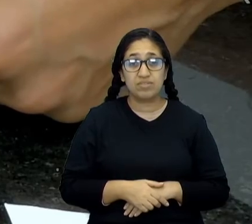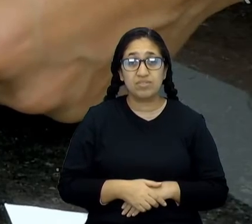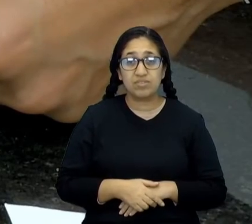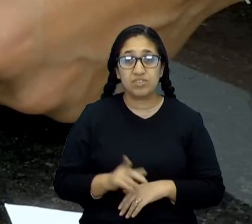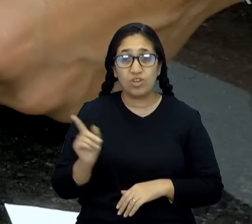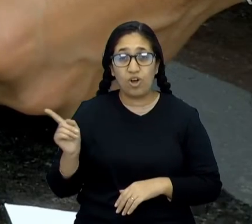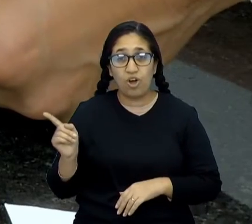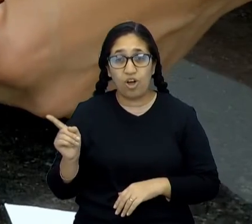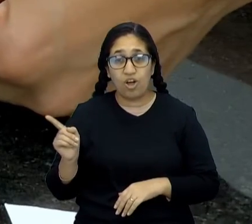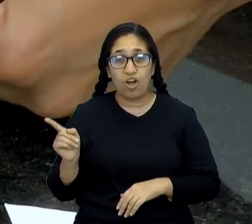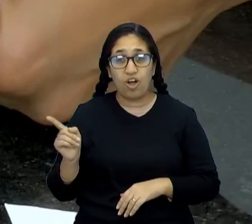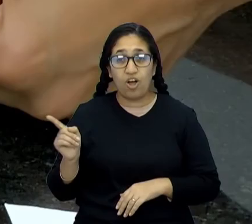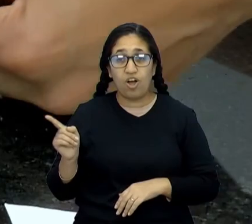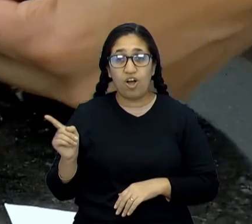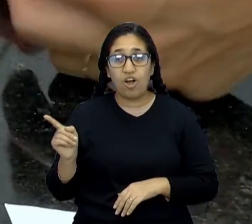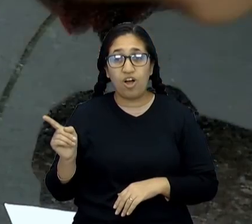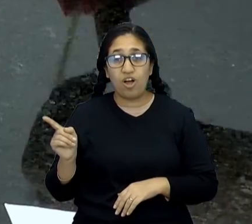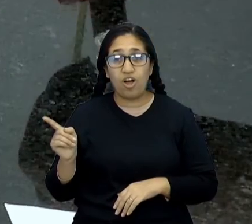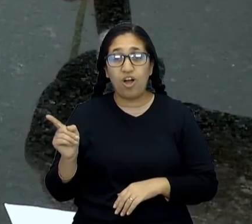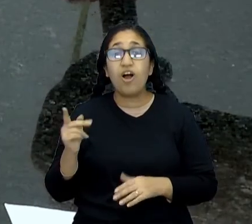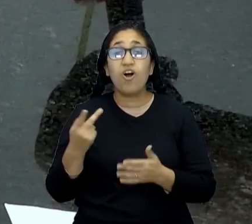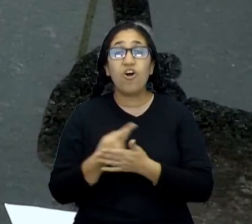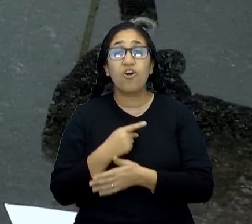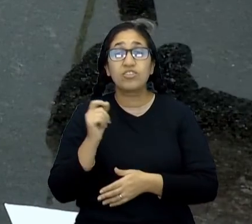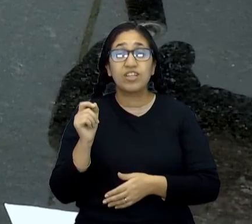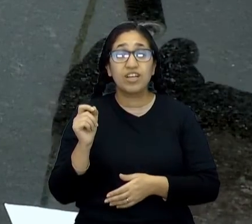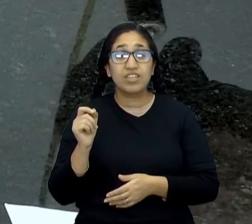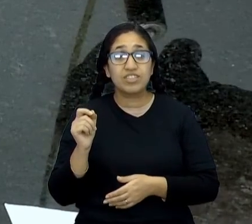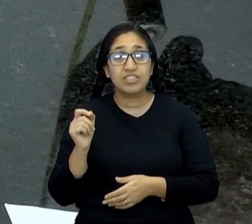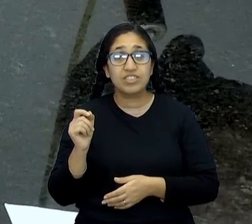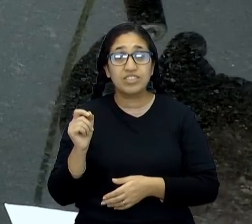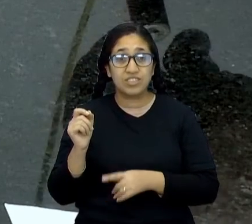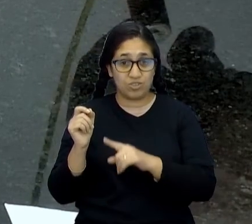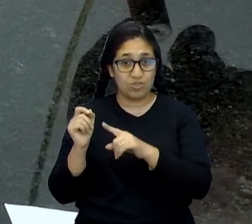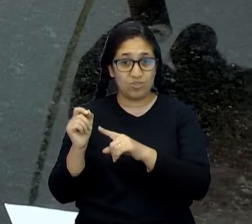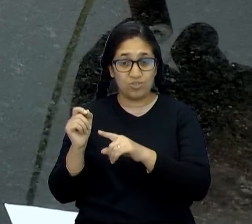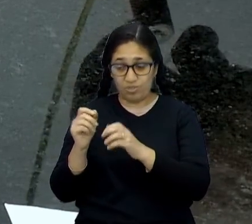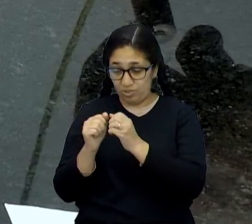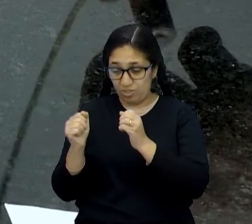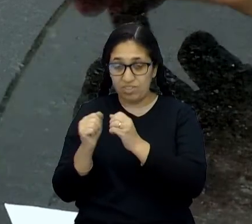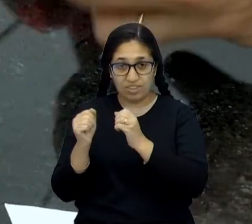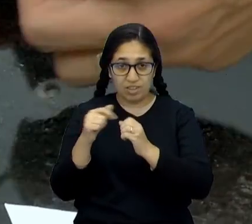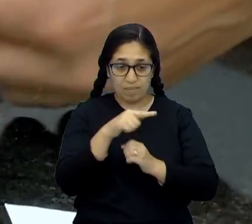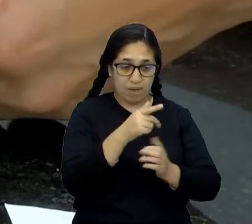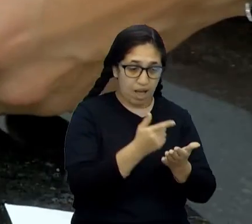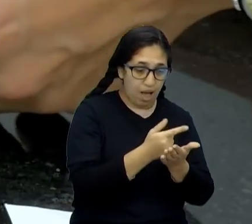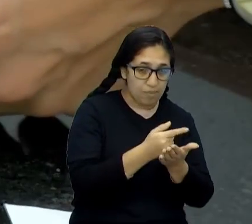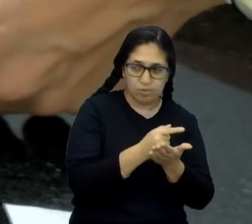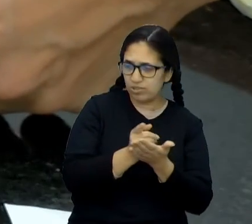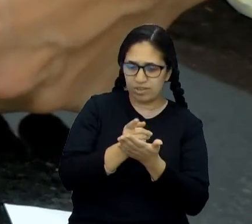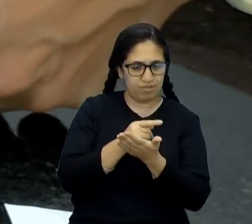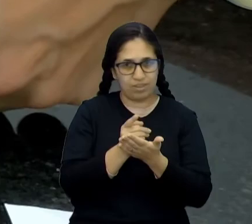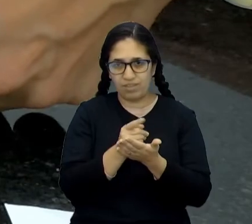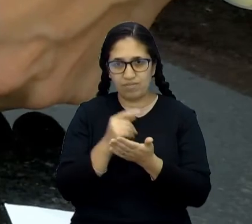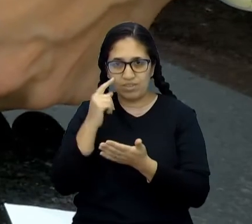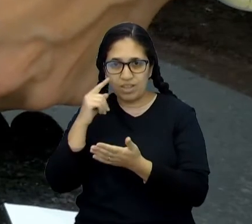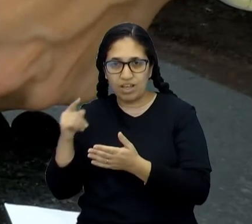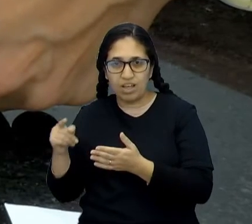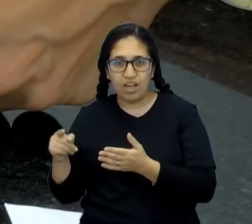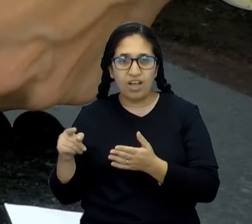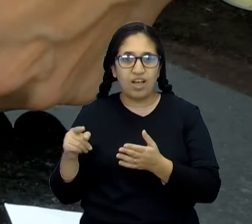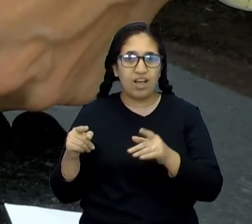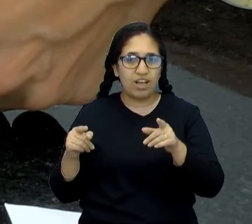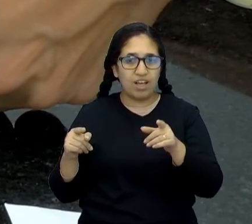ver? Ó, o que acontece? Ó, os ímãs têm essa propriedade de mexer na bússola. Quando eu ligo a corrente, olha o